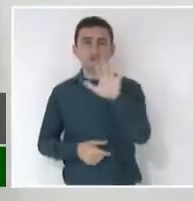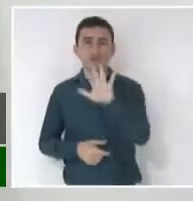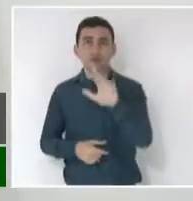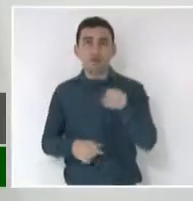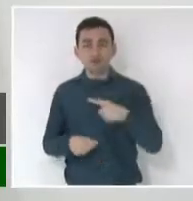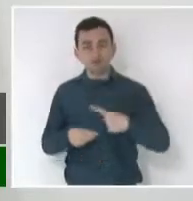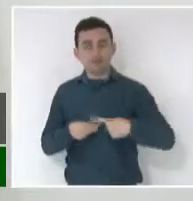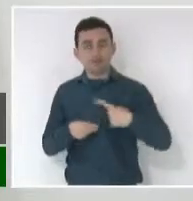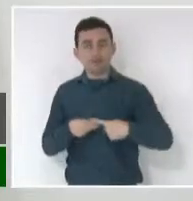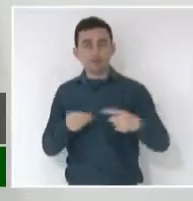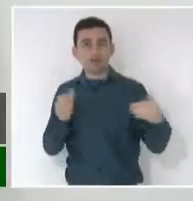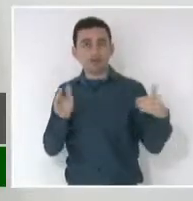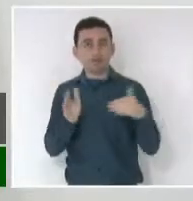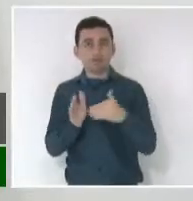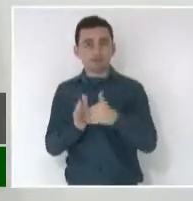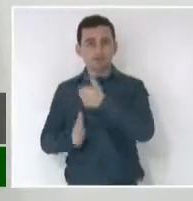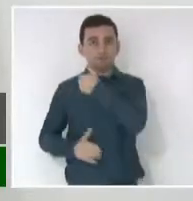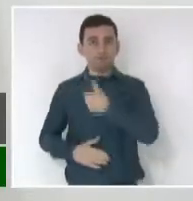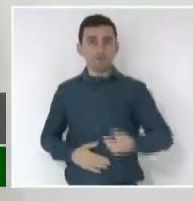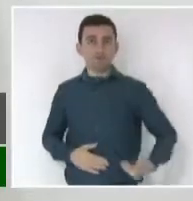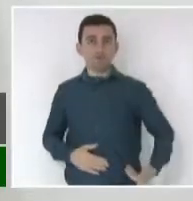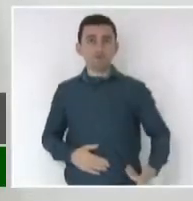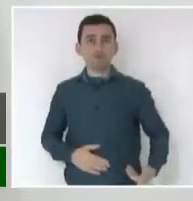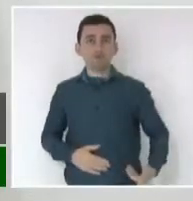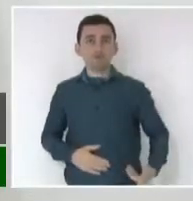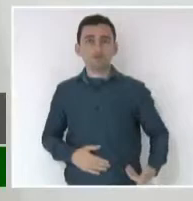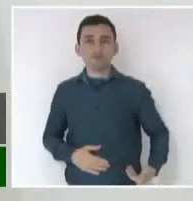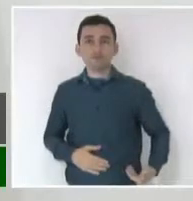município até a União,